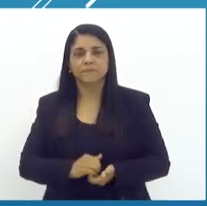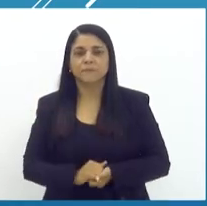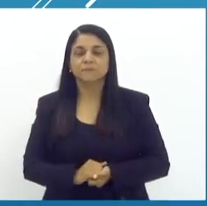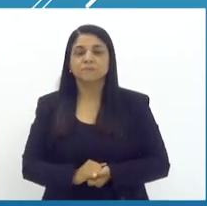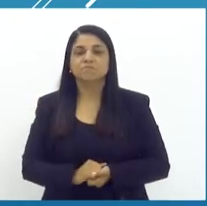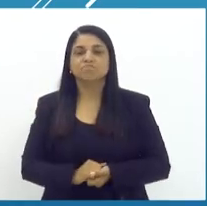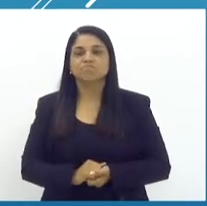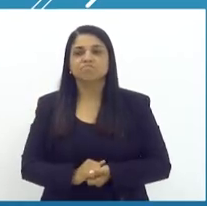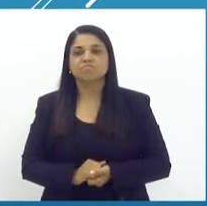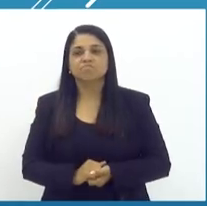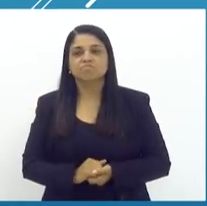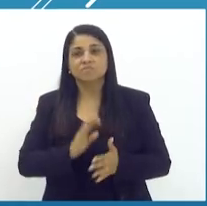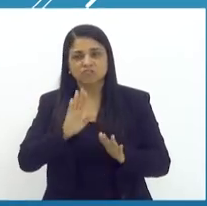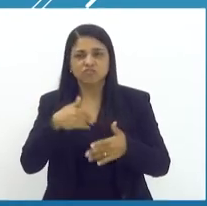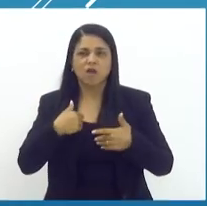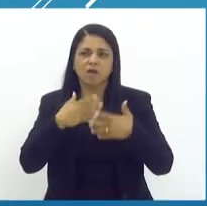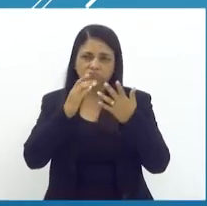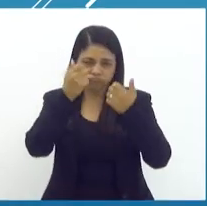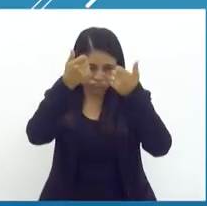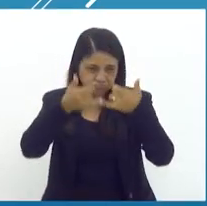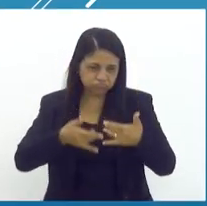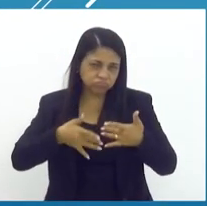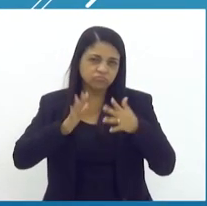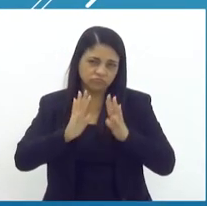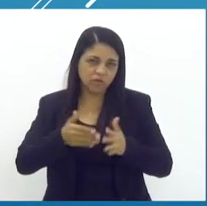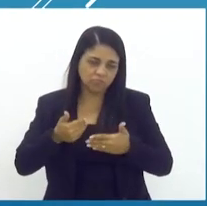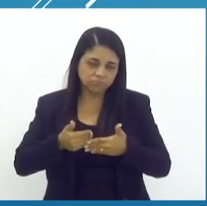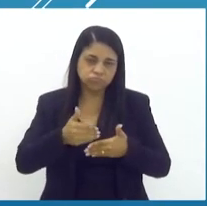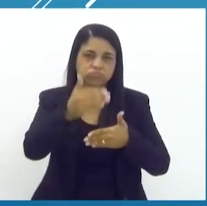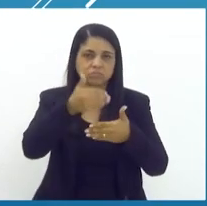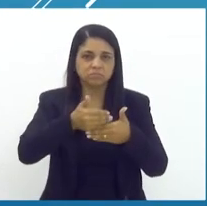já falamos da educação poderia ter botado pode amassar